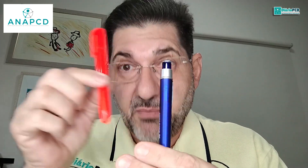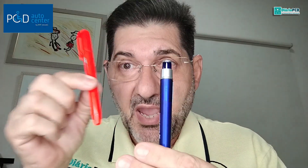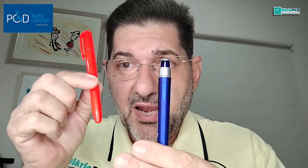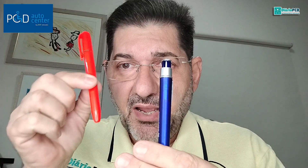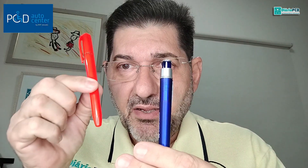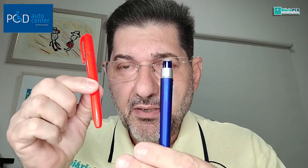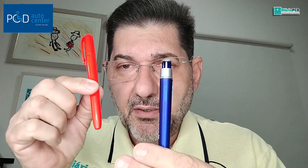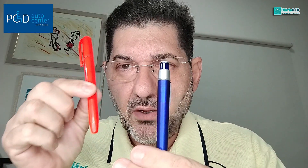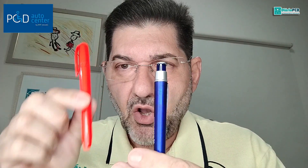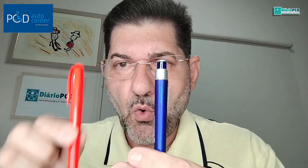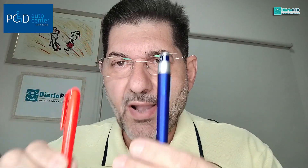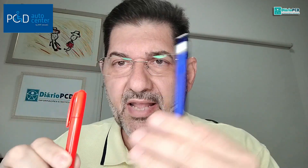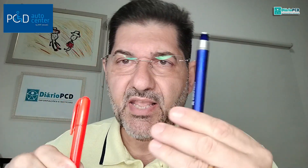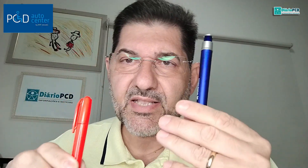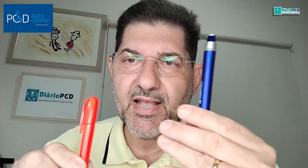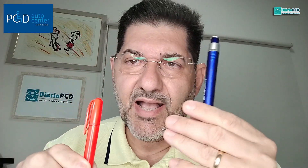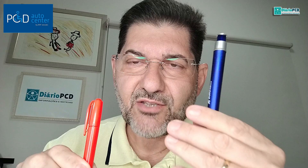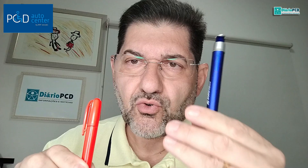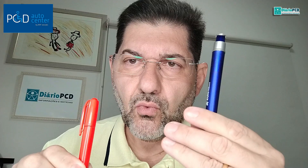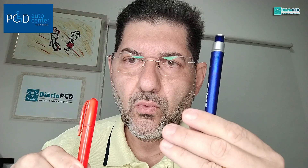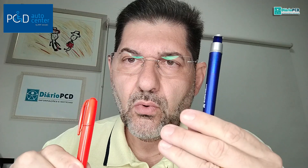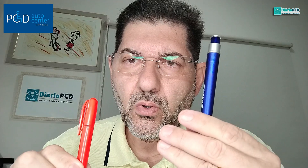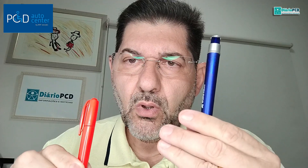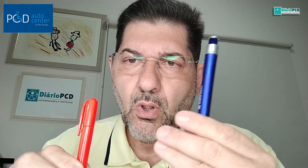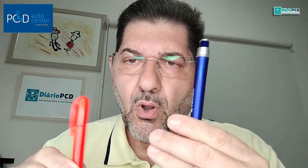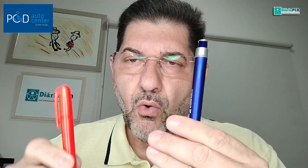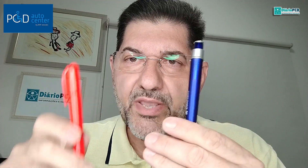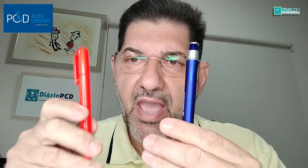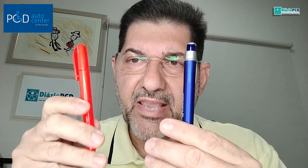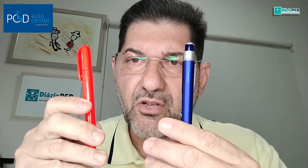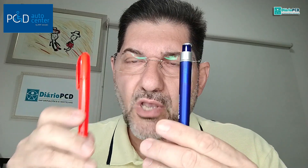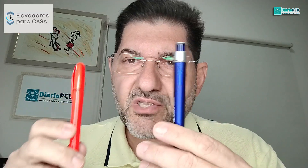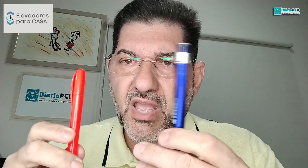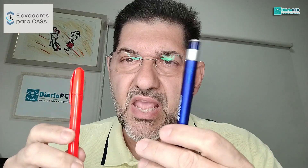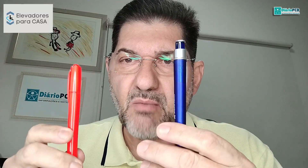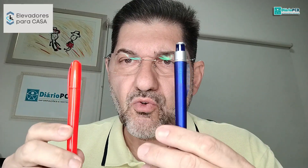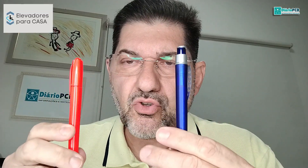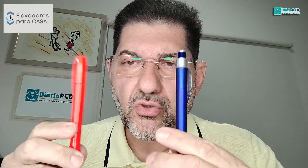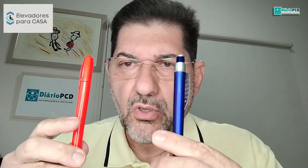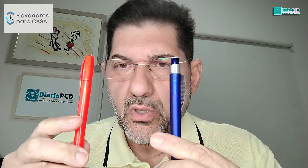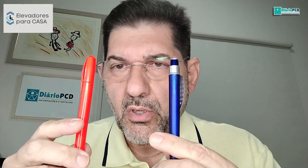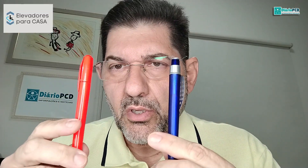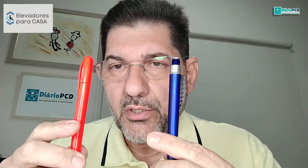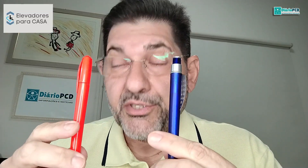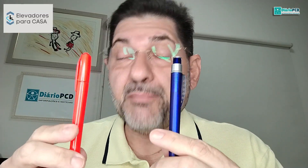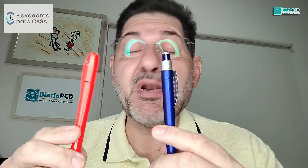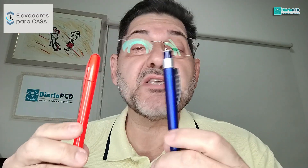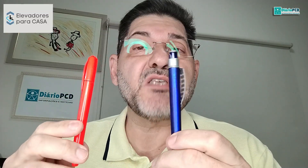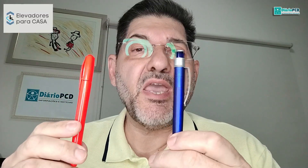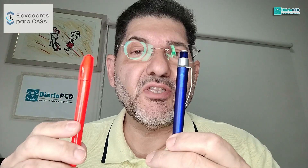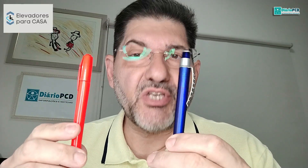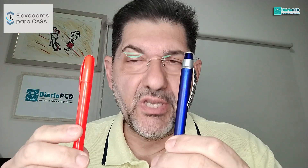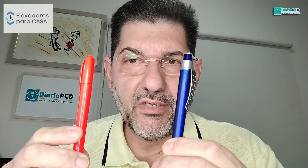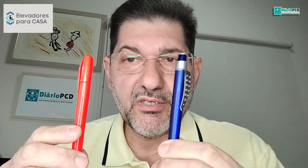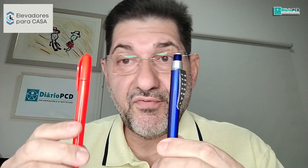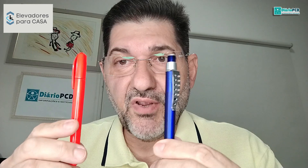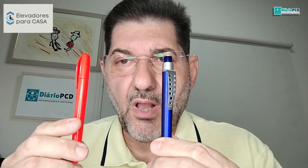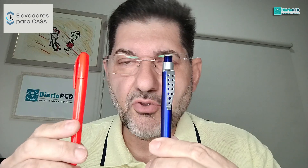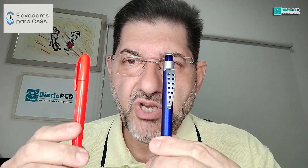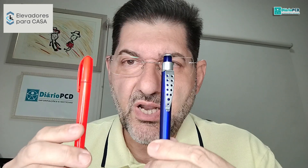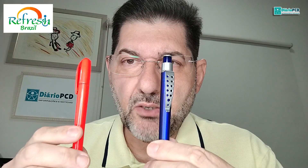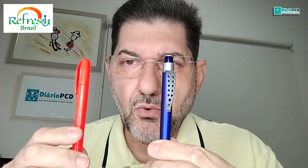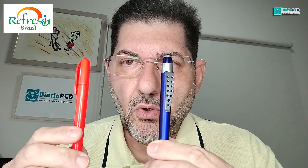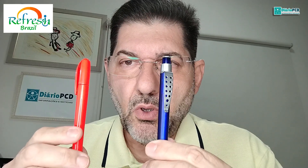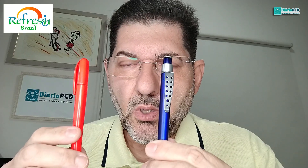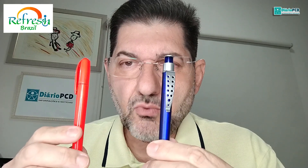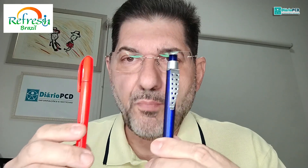caneta vermelha ou a caneta azul? O que é que nós teremos de presente de